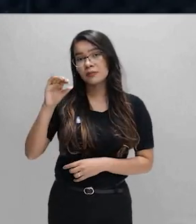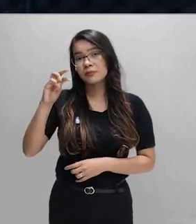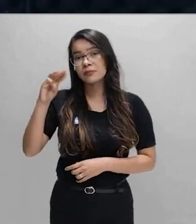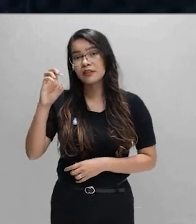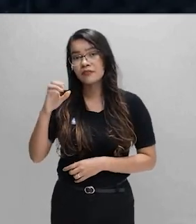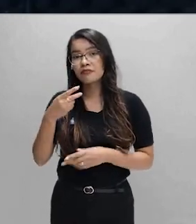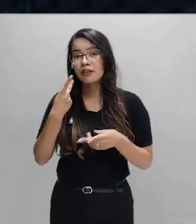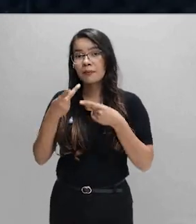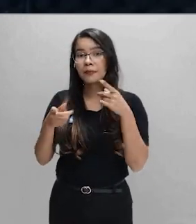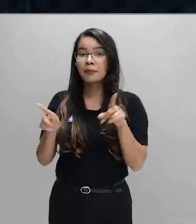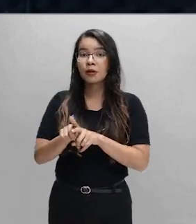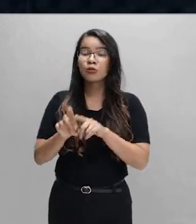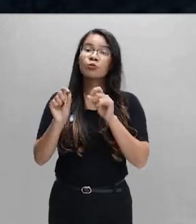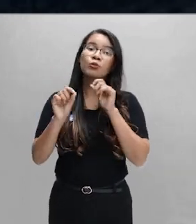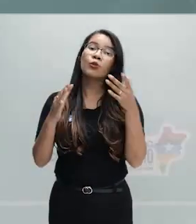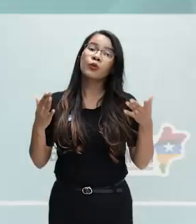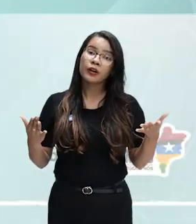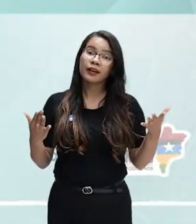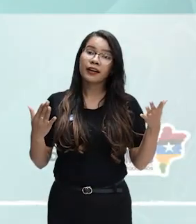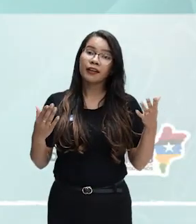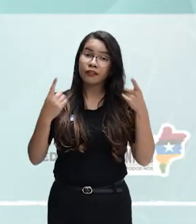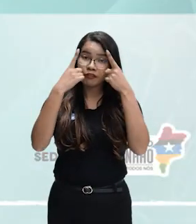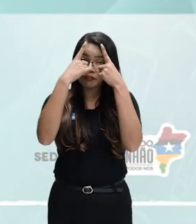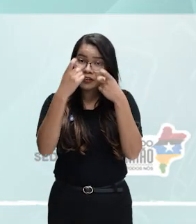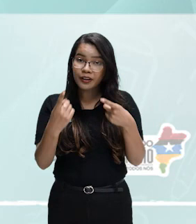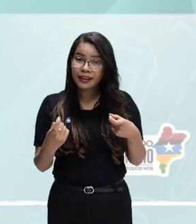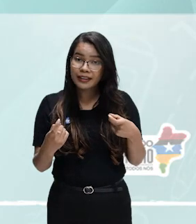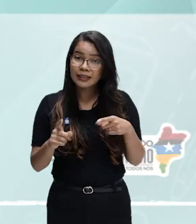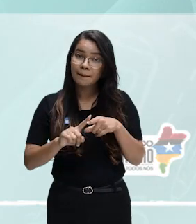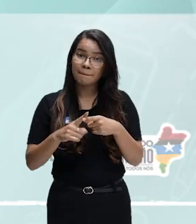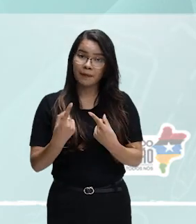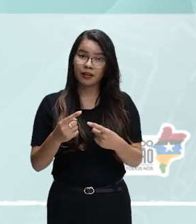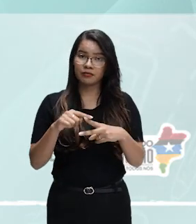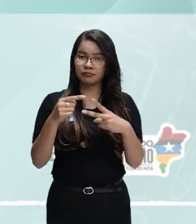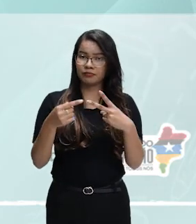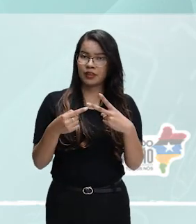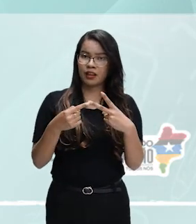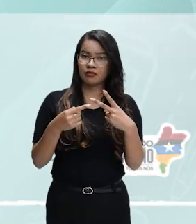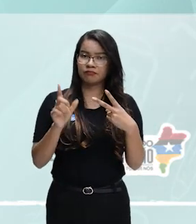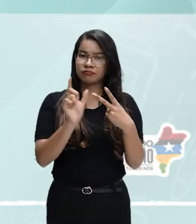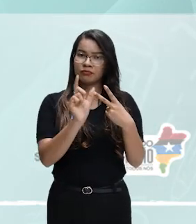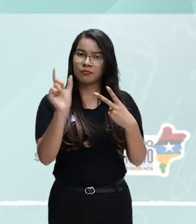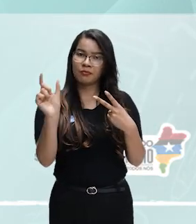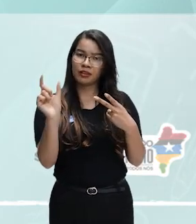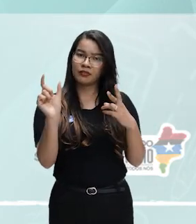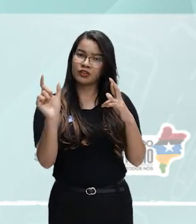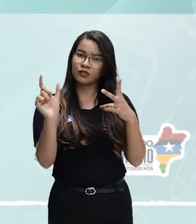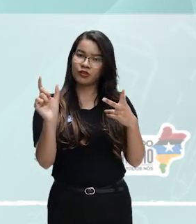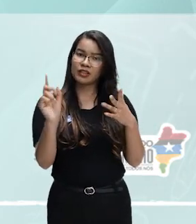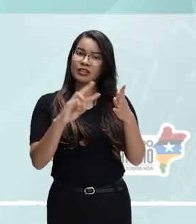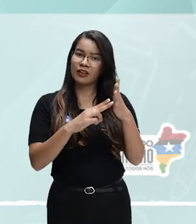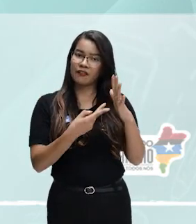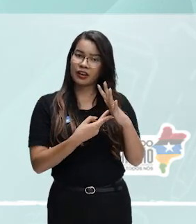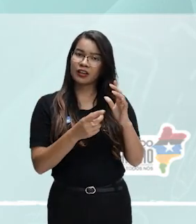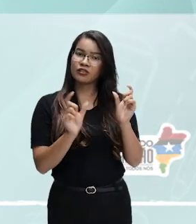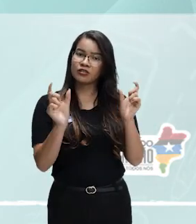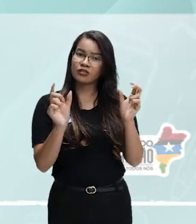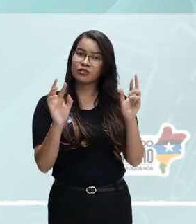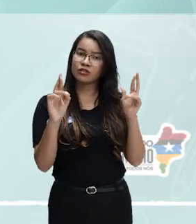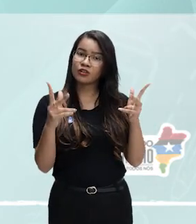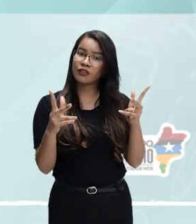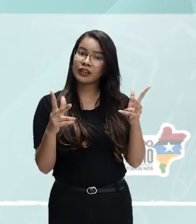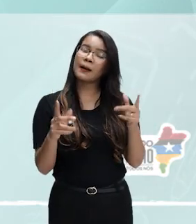também. Mas conceitualmente não são sinônimos. O que existe é uma